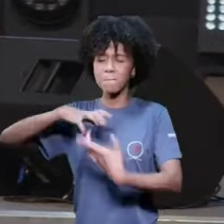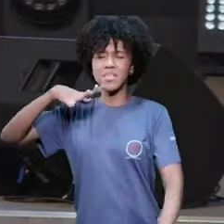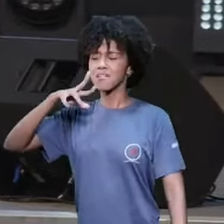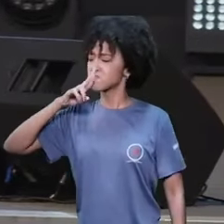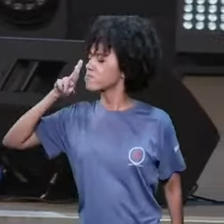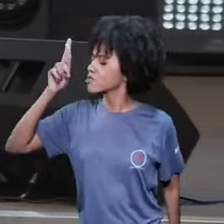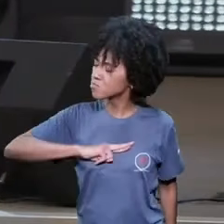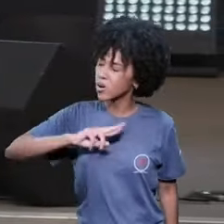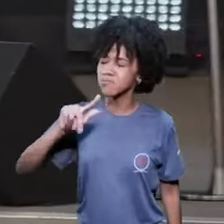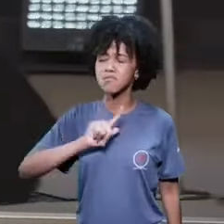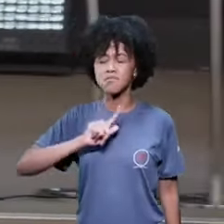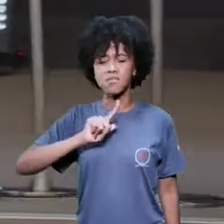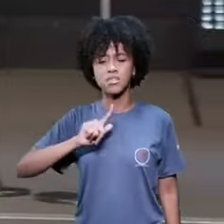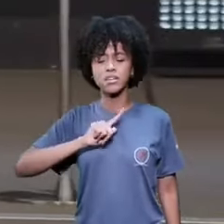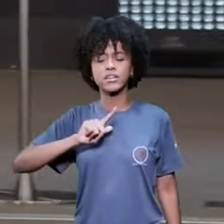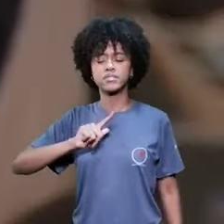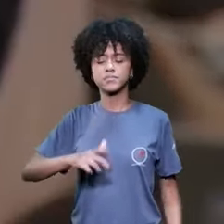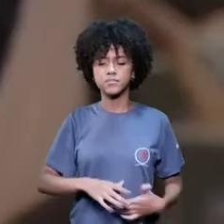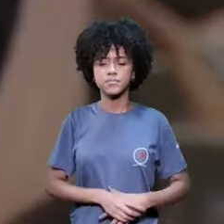resposta.